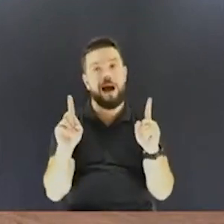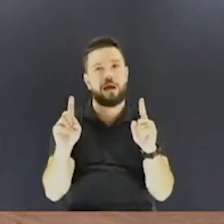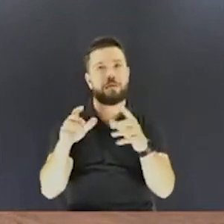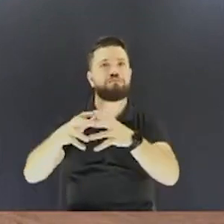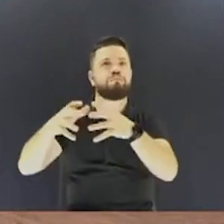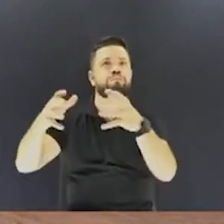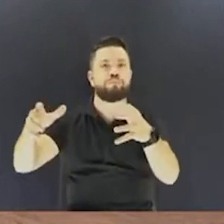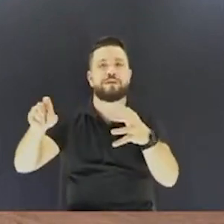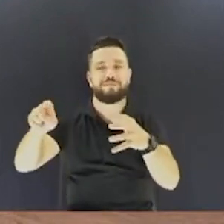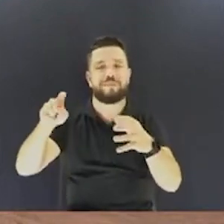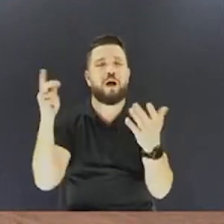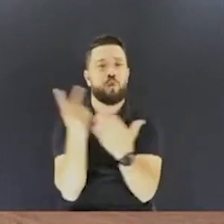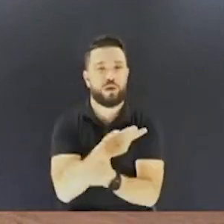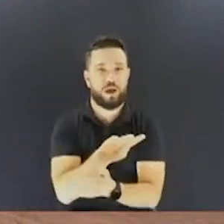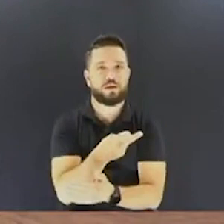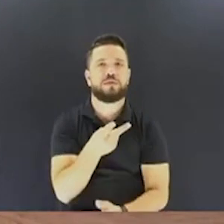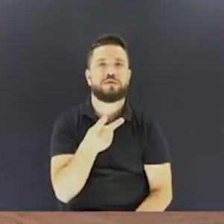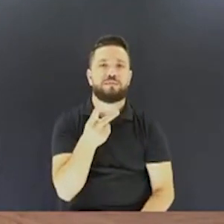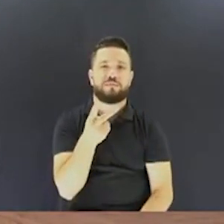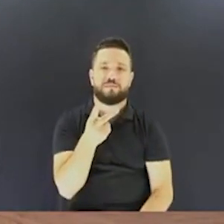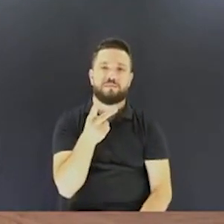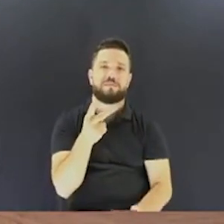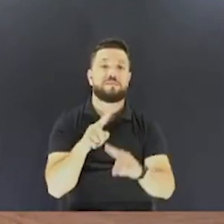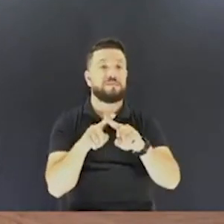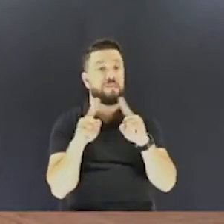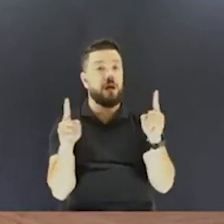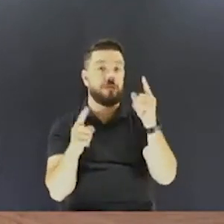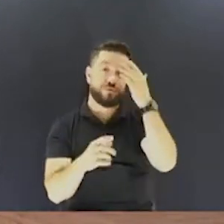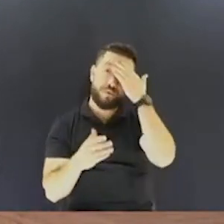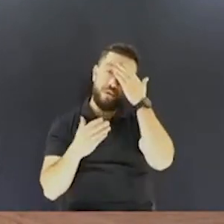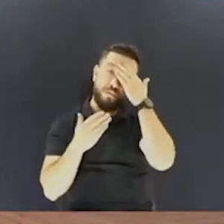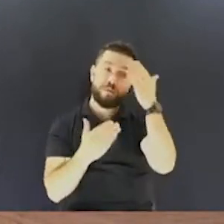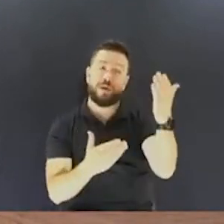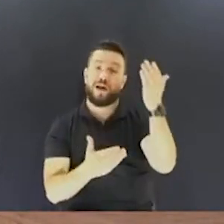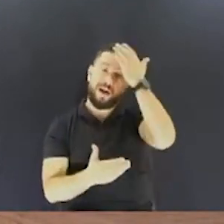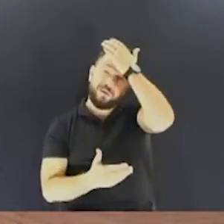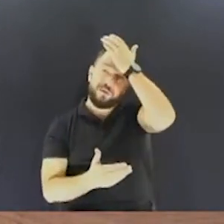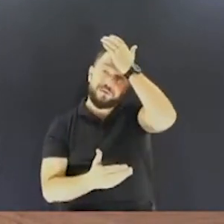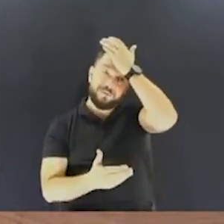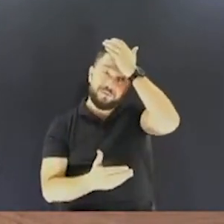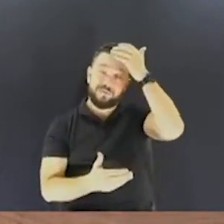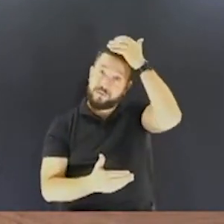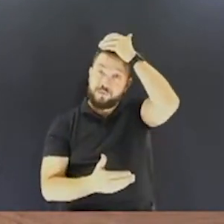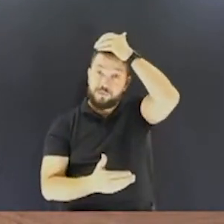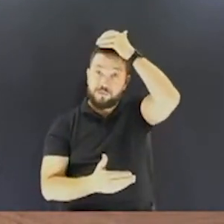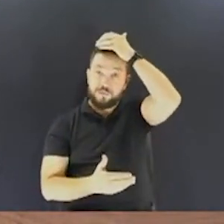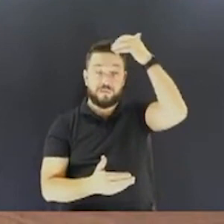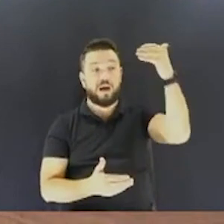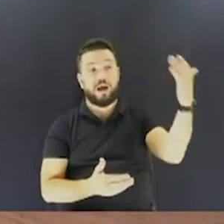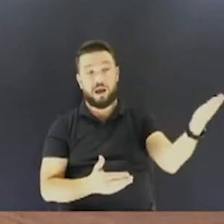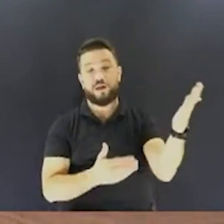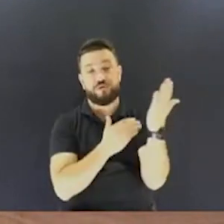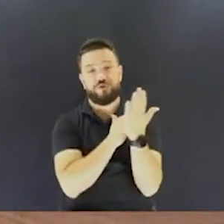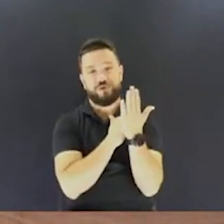essa síndrome. Agradeço vocês, eu falo Quinelo, nosso presidente, por estarem atentos a projetos importantes, principalmente